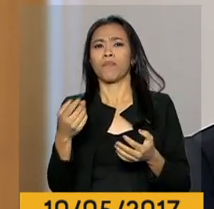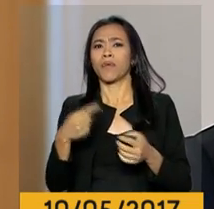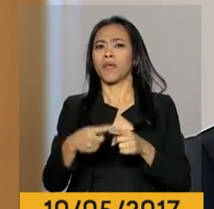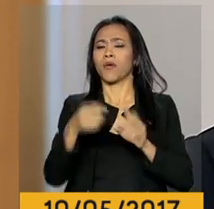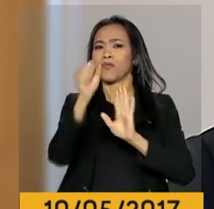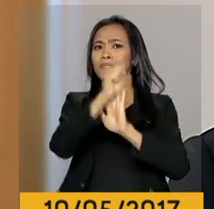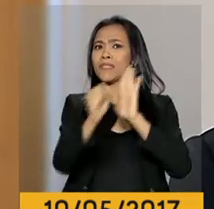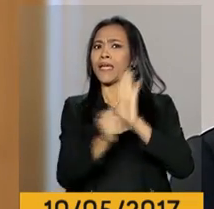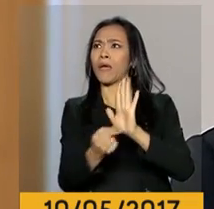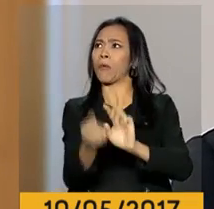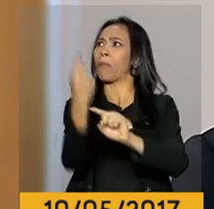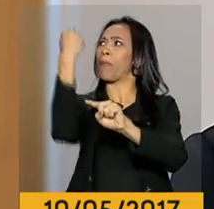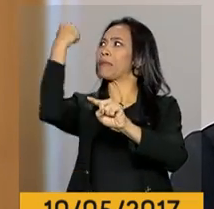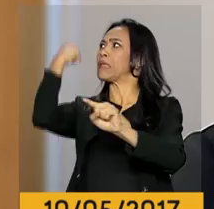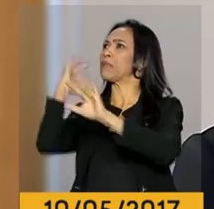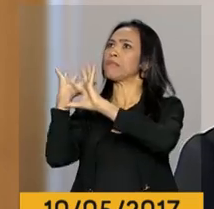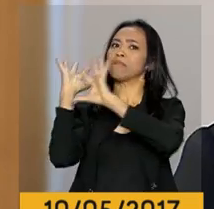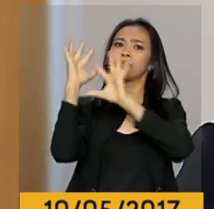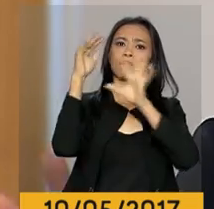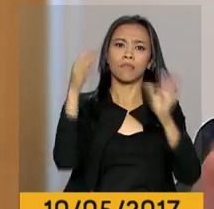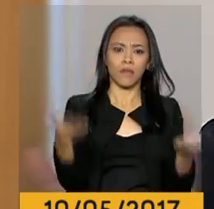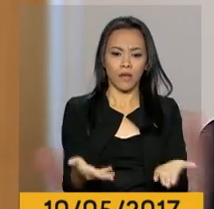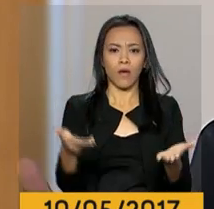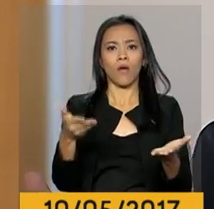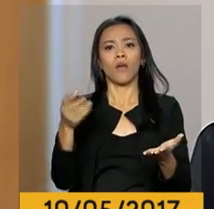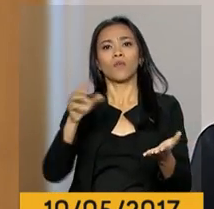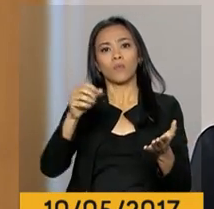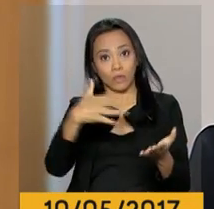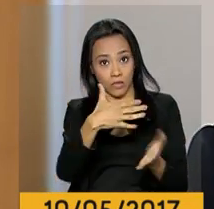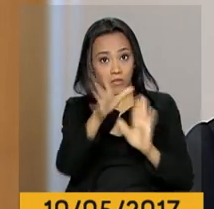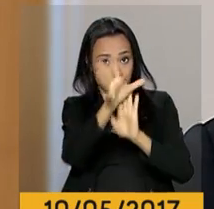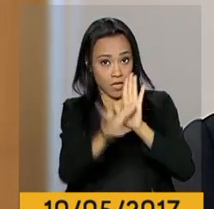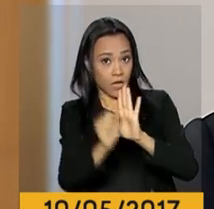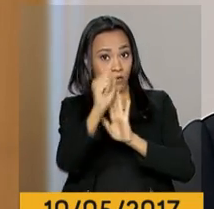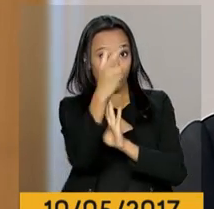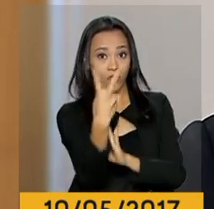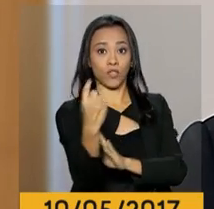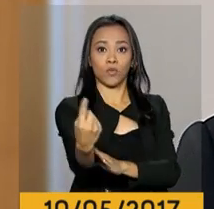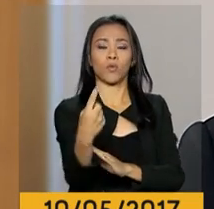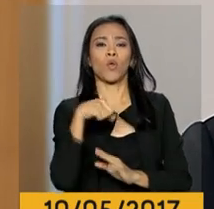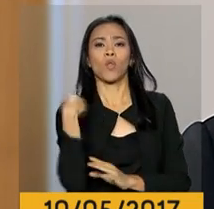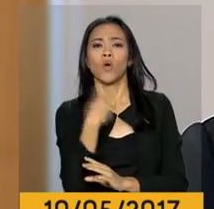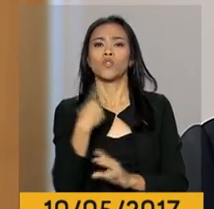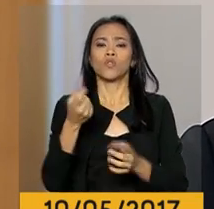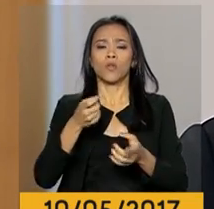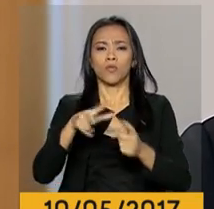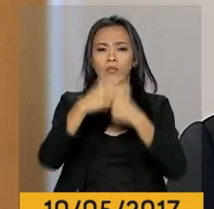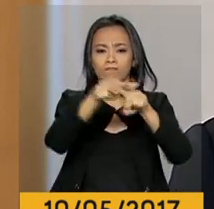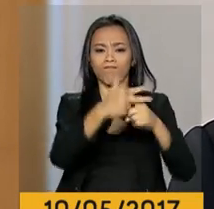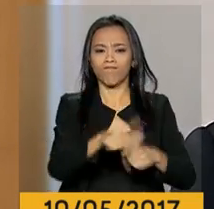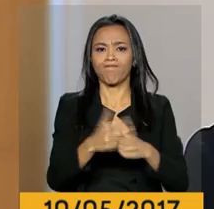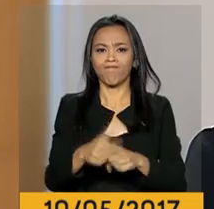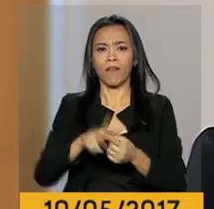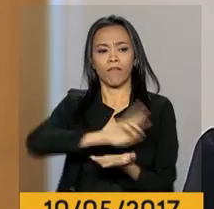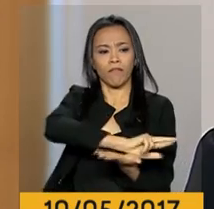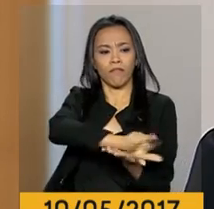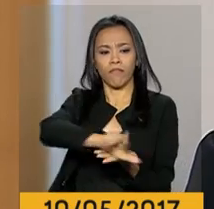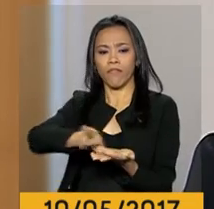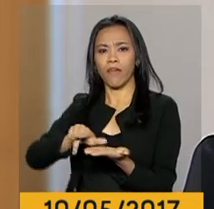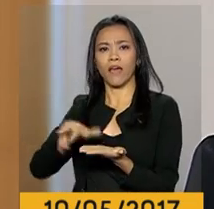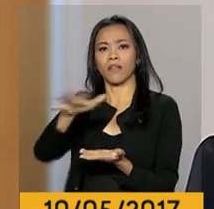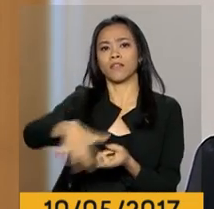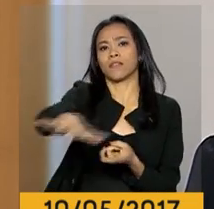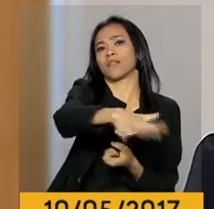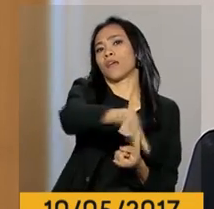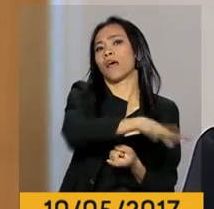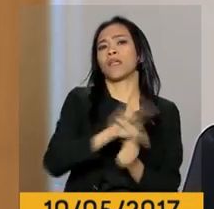passado para o século XX nós estamos modernizando todas as áreas da administração não é e estamos convenhamos